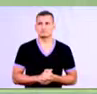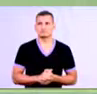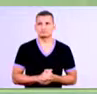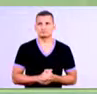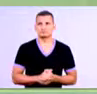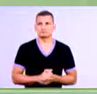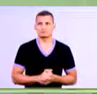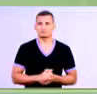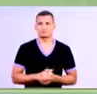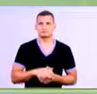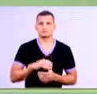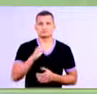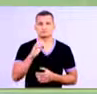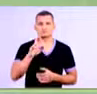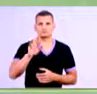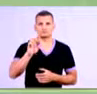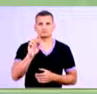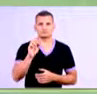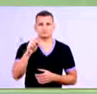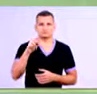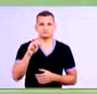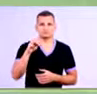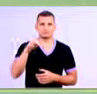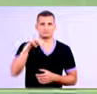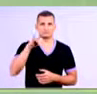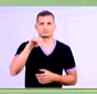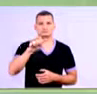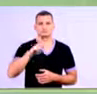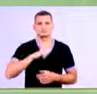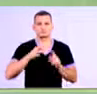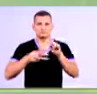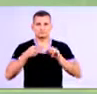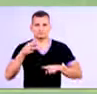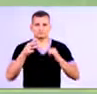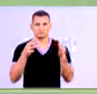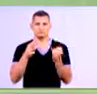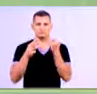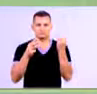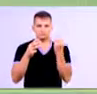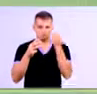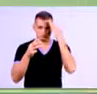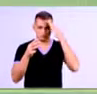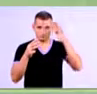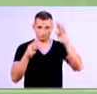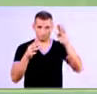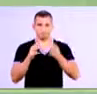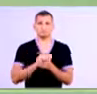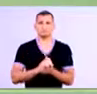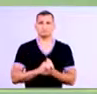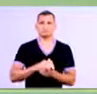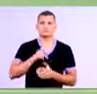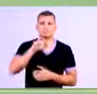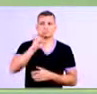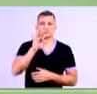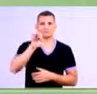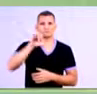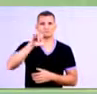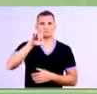Bom, a ergonomia de software, ela se preocupa, ela trabalha com 3 princípios. O princípio da utilidade,